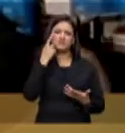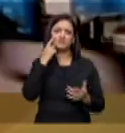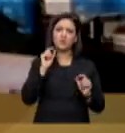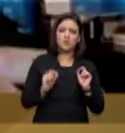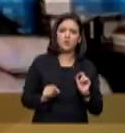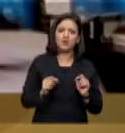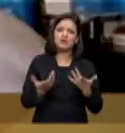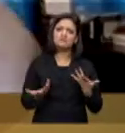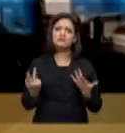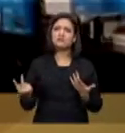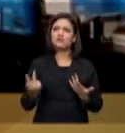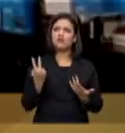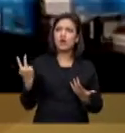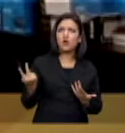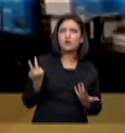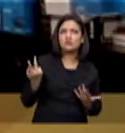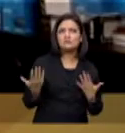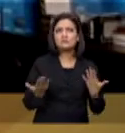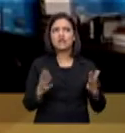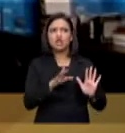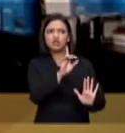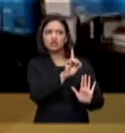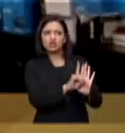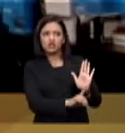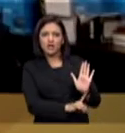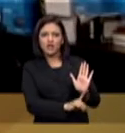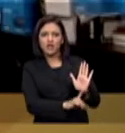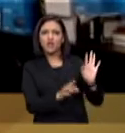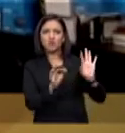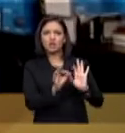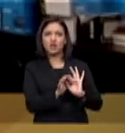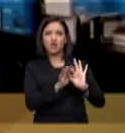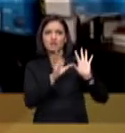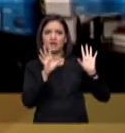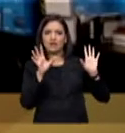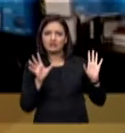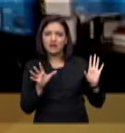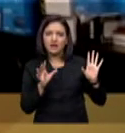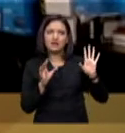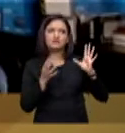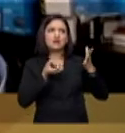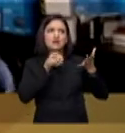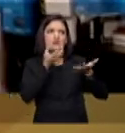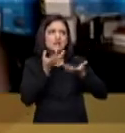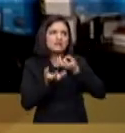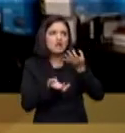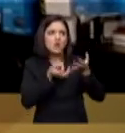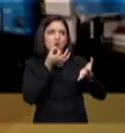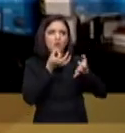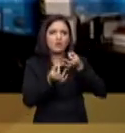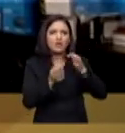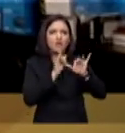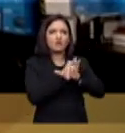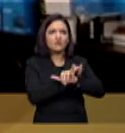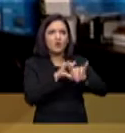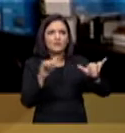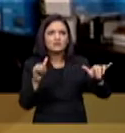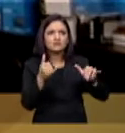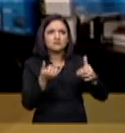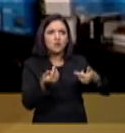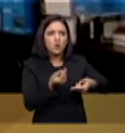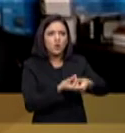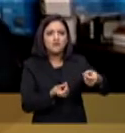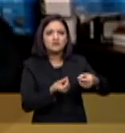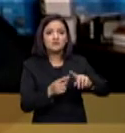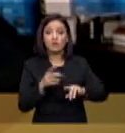entre esses valores, o direito à liberdade do pensamento, à divulgação da informação comercial e